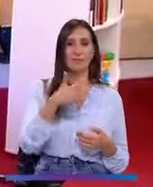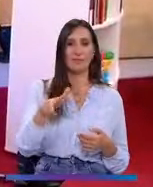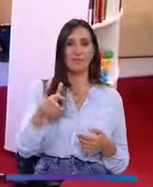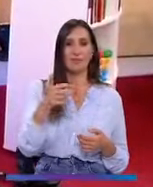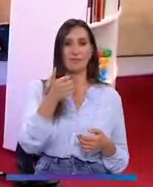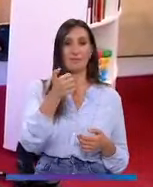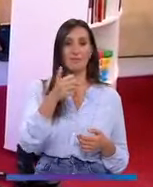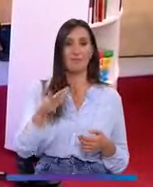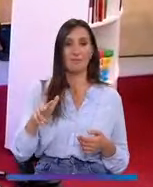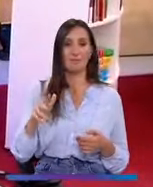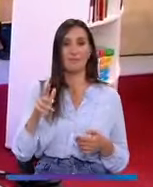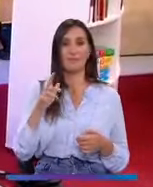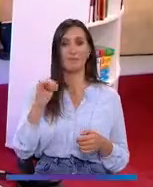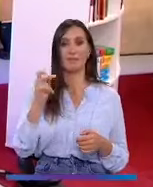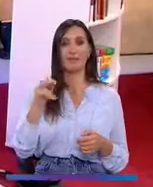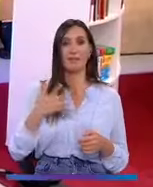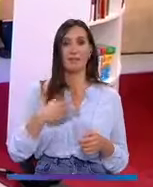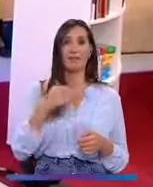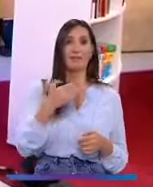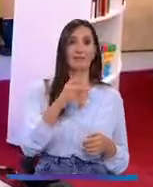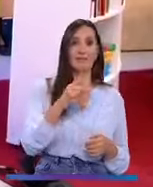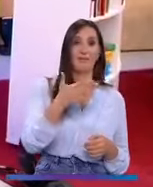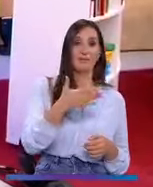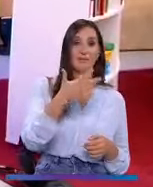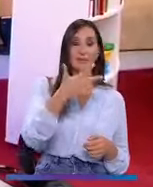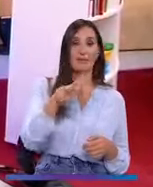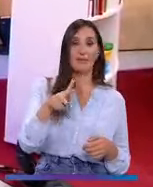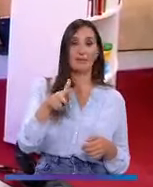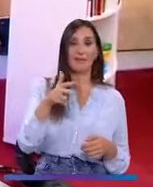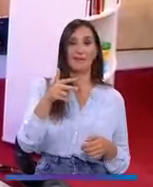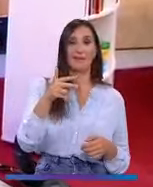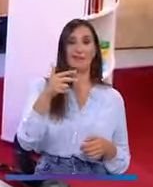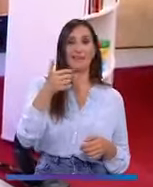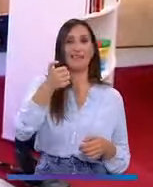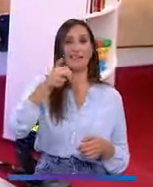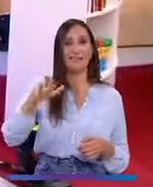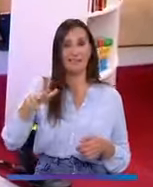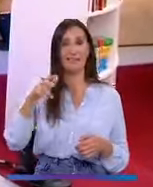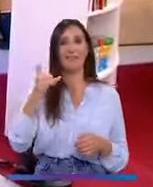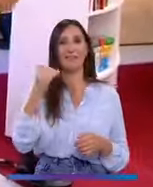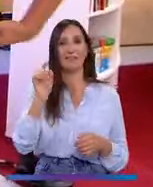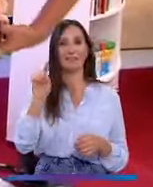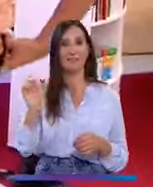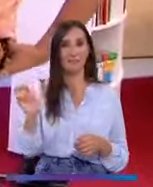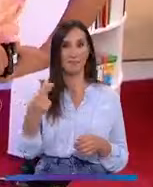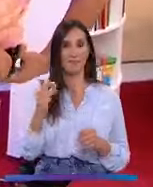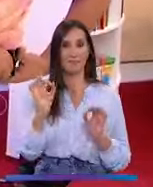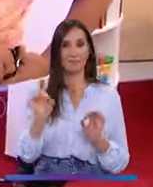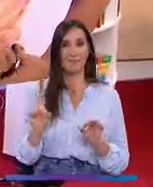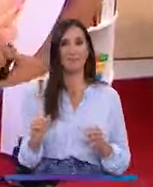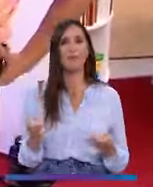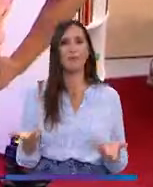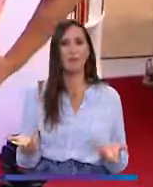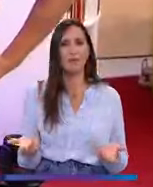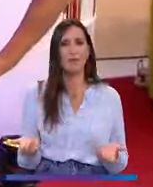É para enervar a Sandra, que já estamos quase no fim do ponto. 761-100-200. 20 mil euros garantidos. O que é que